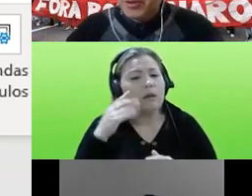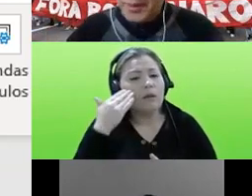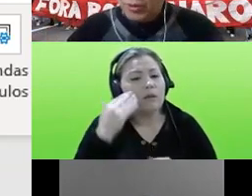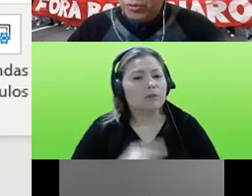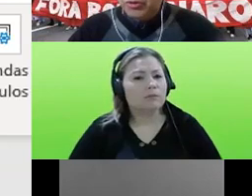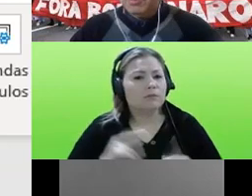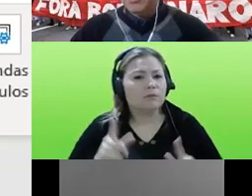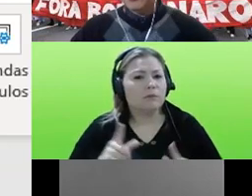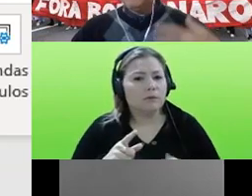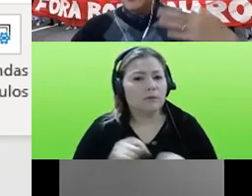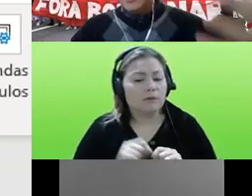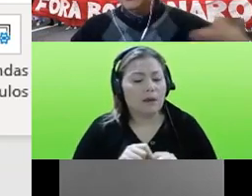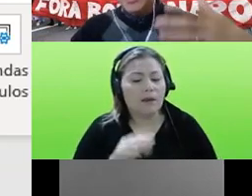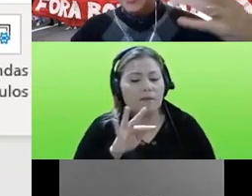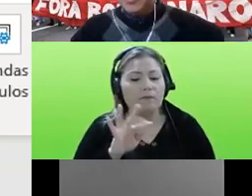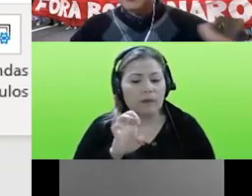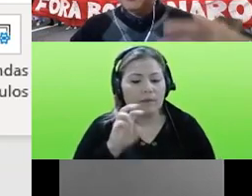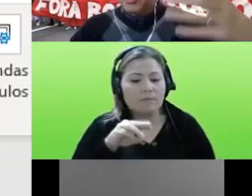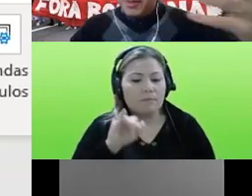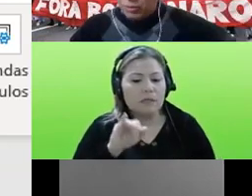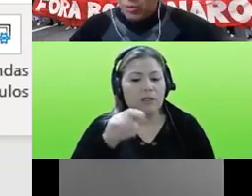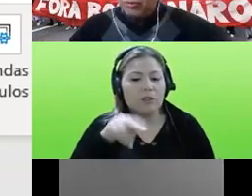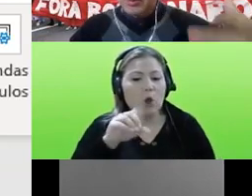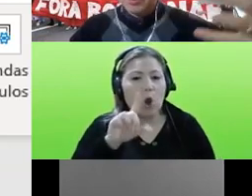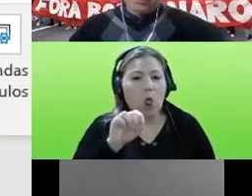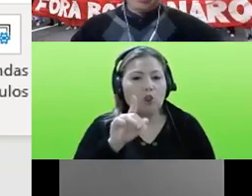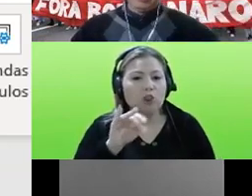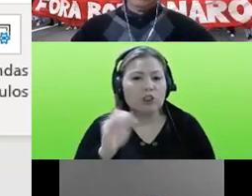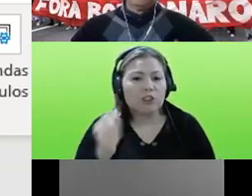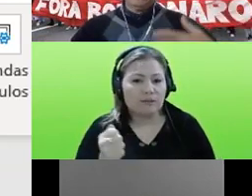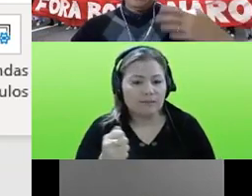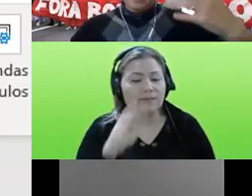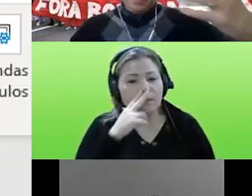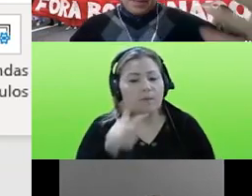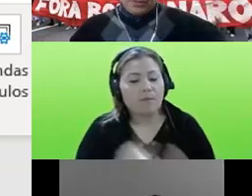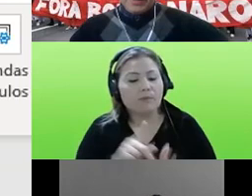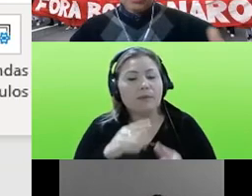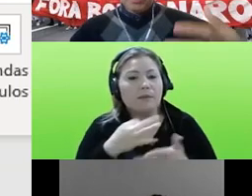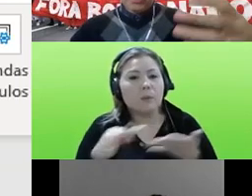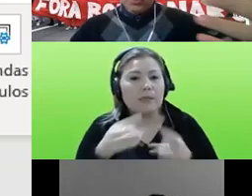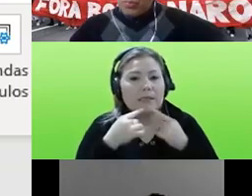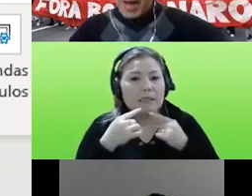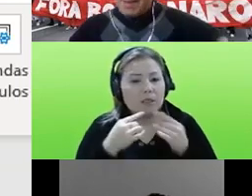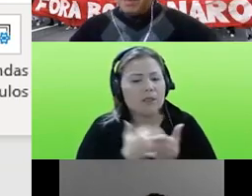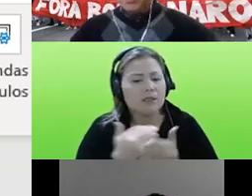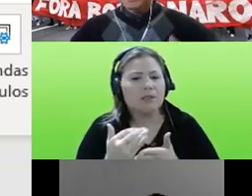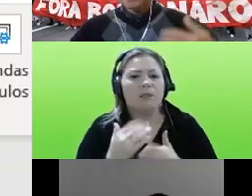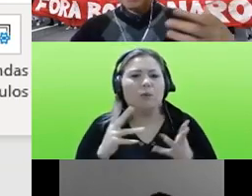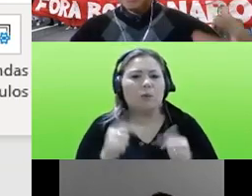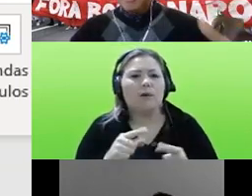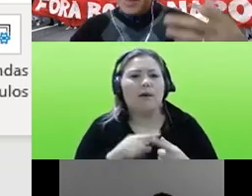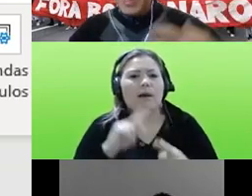pela fenomenologia. Por isso que eu falei de um déficit fenomenológico da teoria crítica, que inicia ali, sobretudo, com